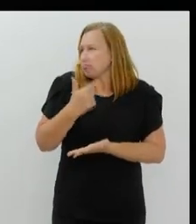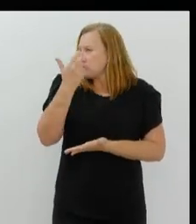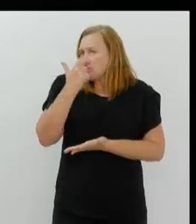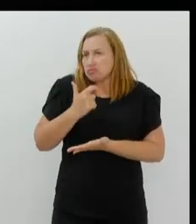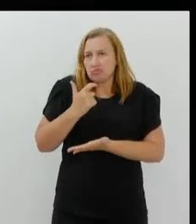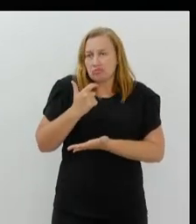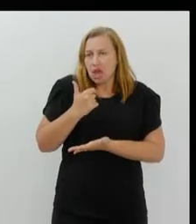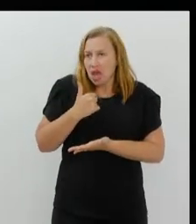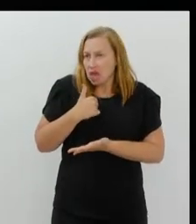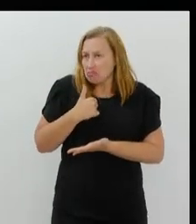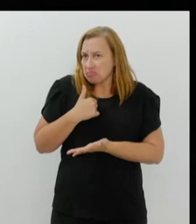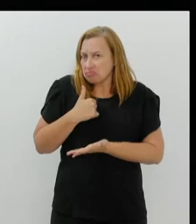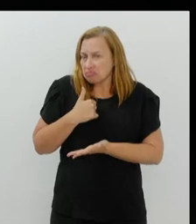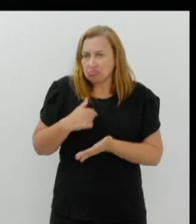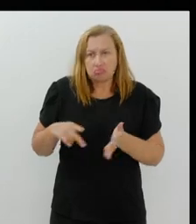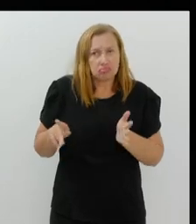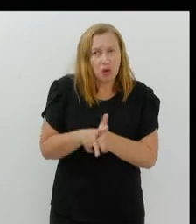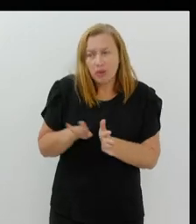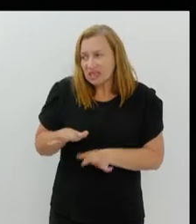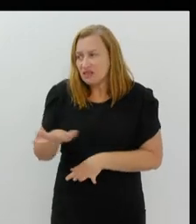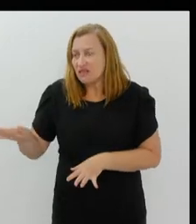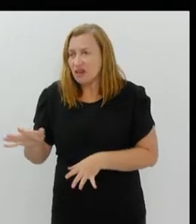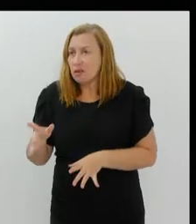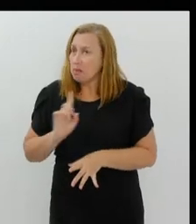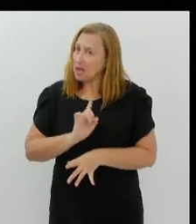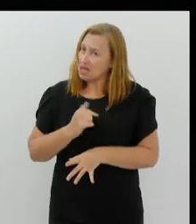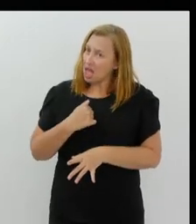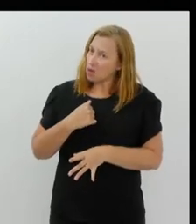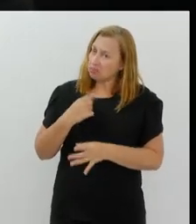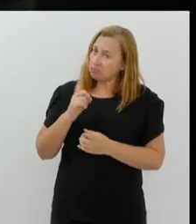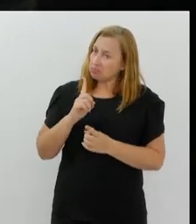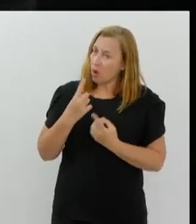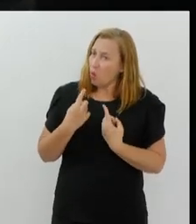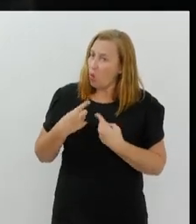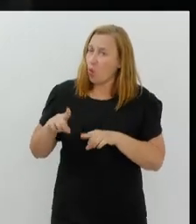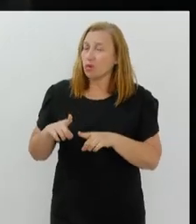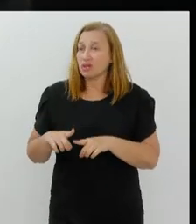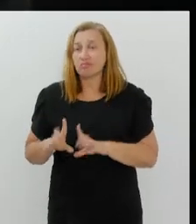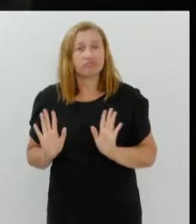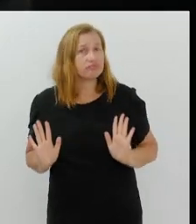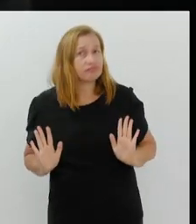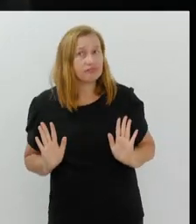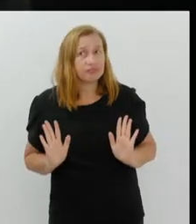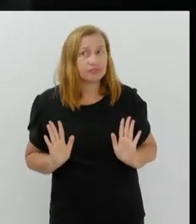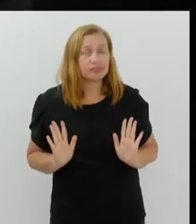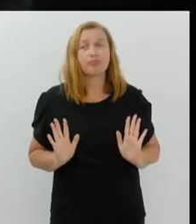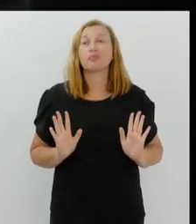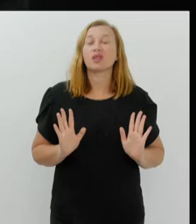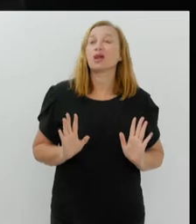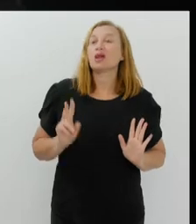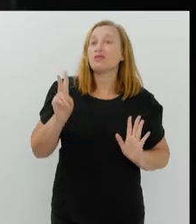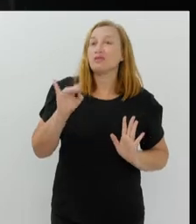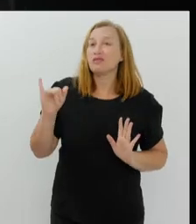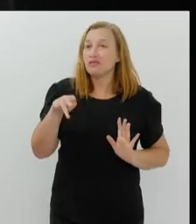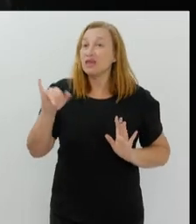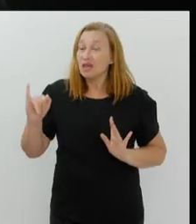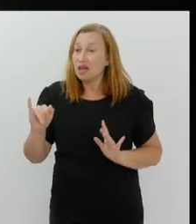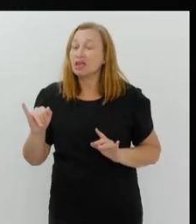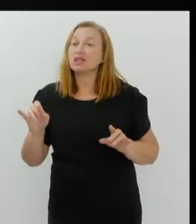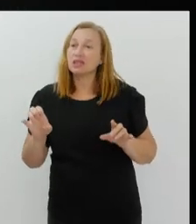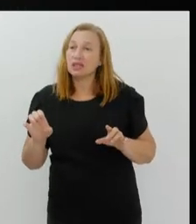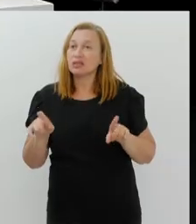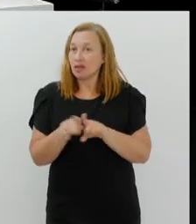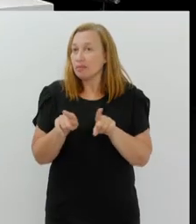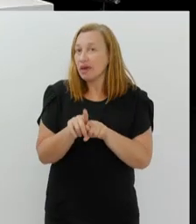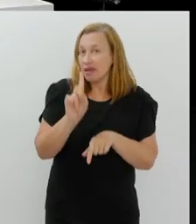apesar de eu não ser de comunidade, eu também sou contra. Você citou o exemplo da Viviane, né? Sim, você pensa é no Salgueiro hoje, você pensa na Viviane, sim,